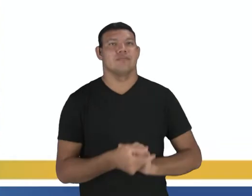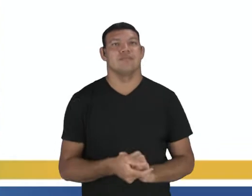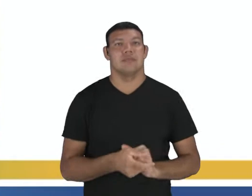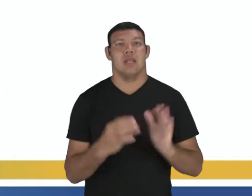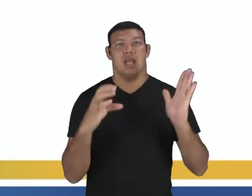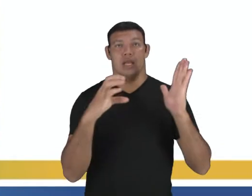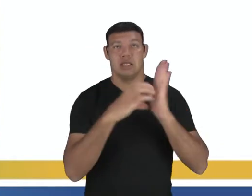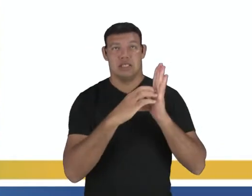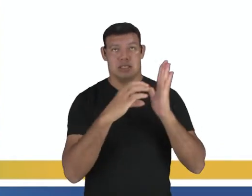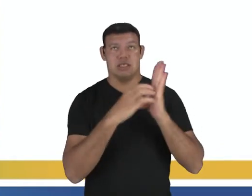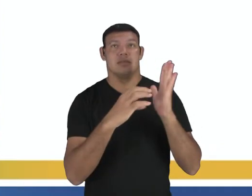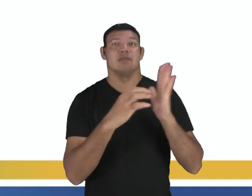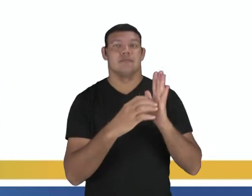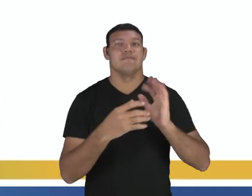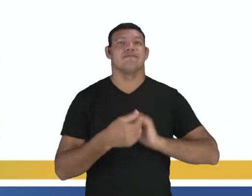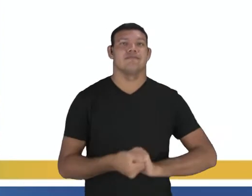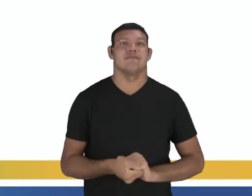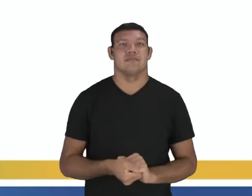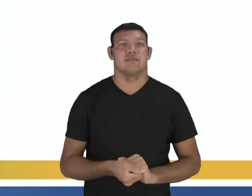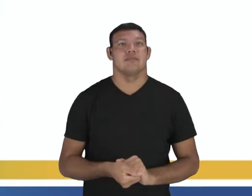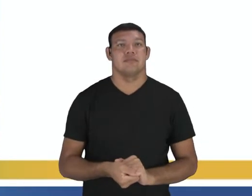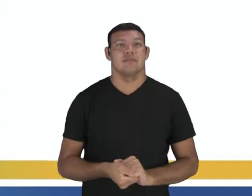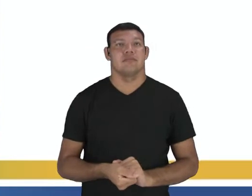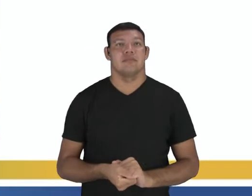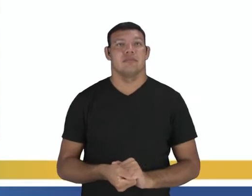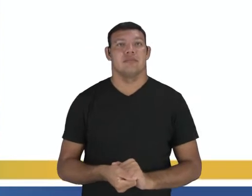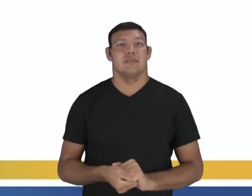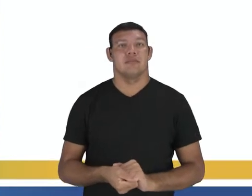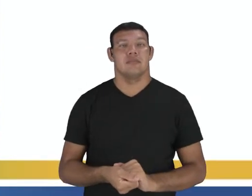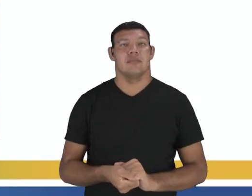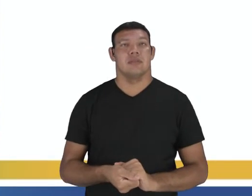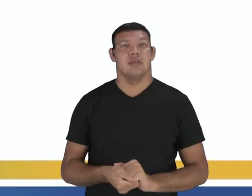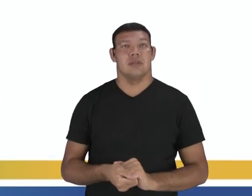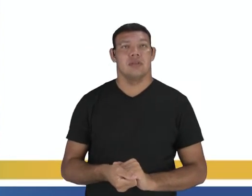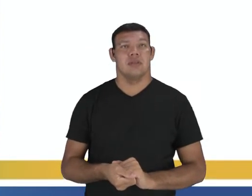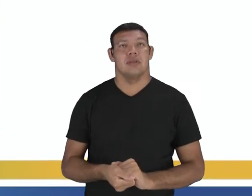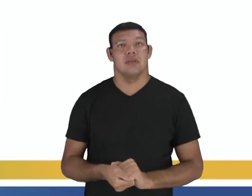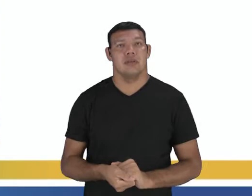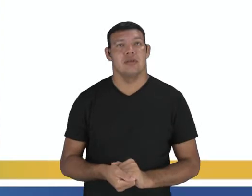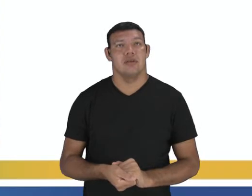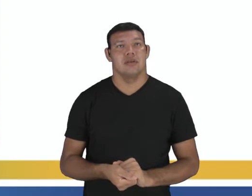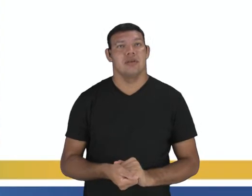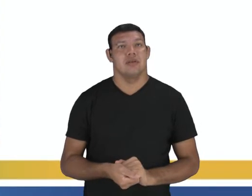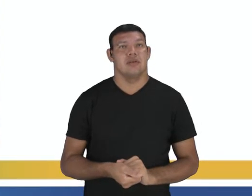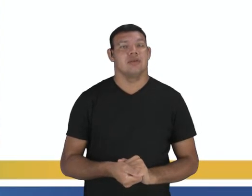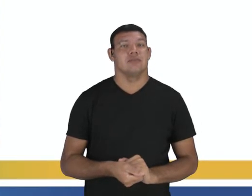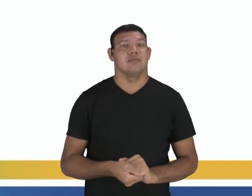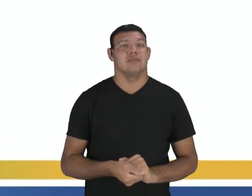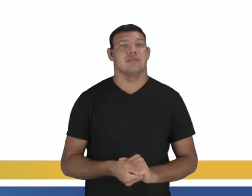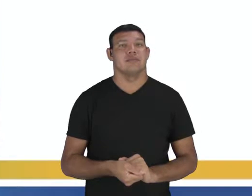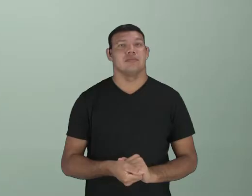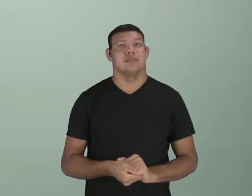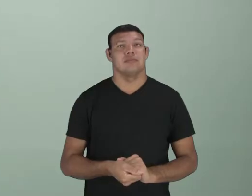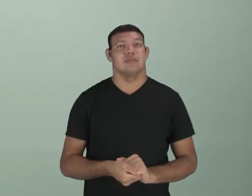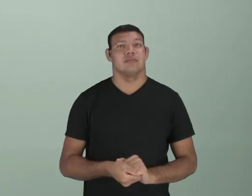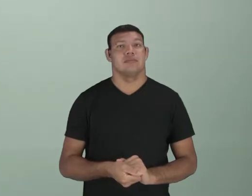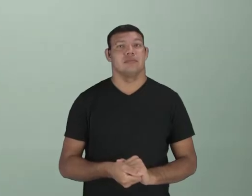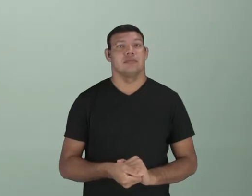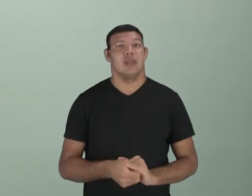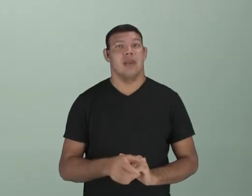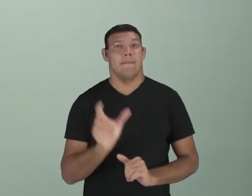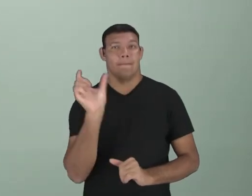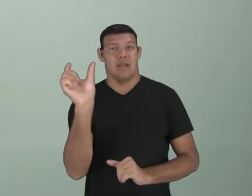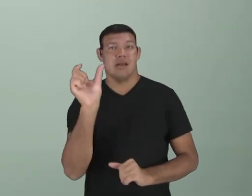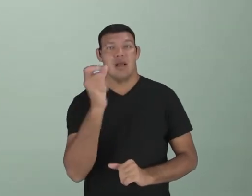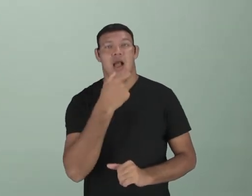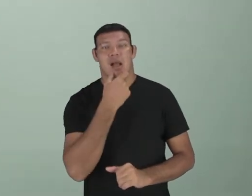da imunodeficiência adquirida, tá? Se fosse em português, a sigla seria SIDA, né? Mas como a AIDS ela a